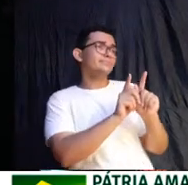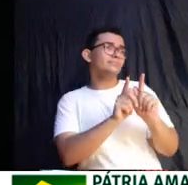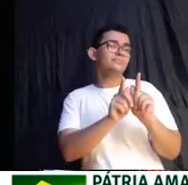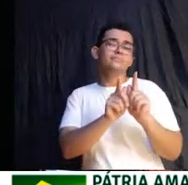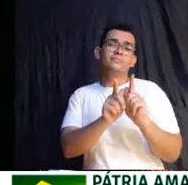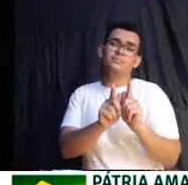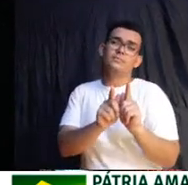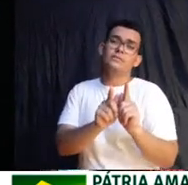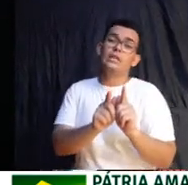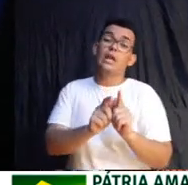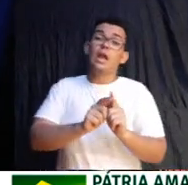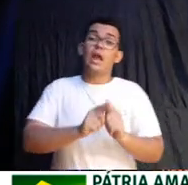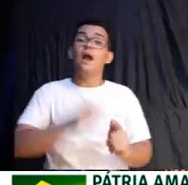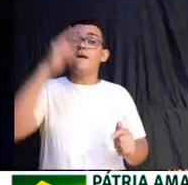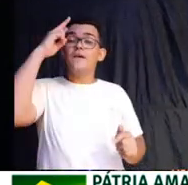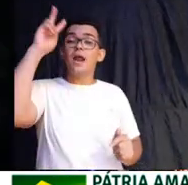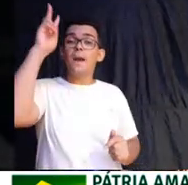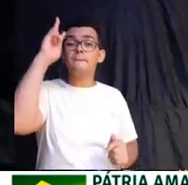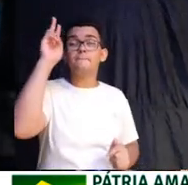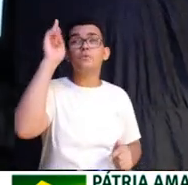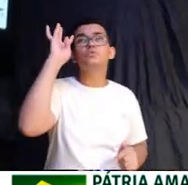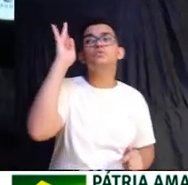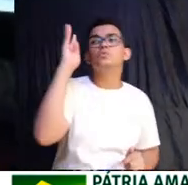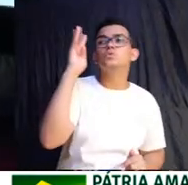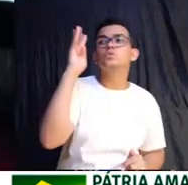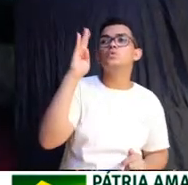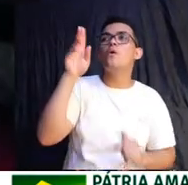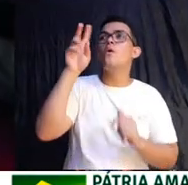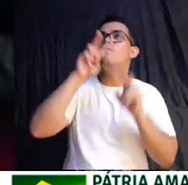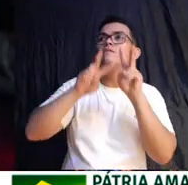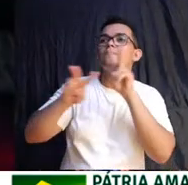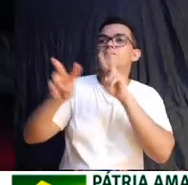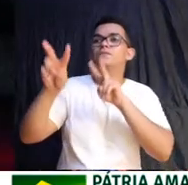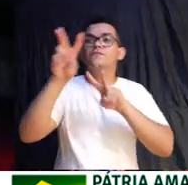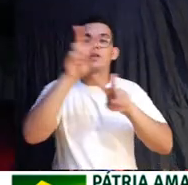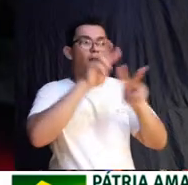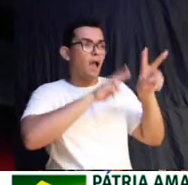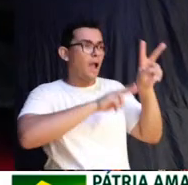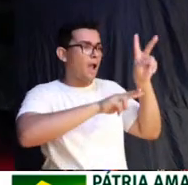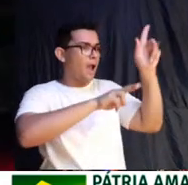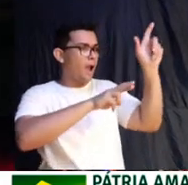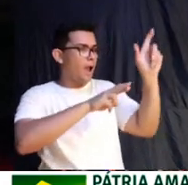Olha no sonho, você veio provocante,